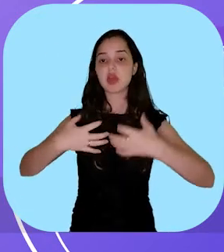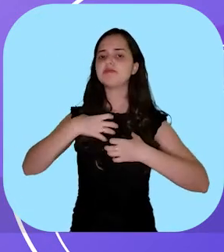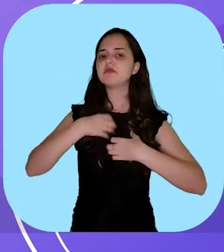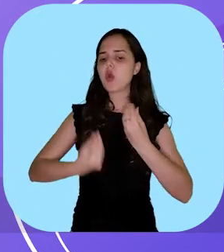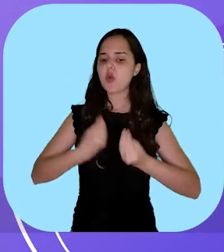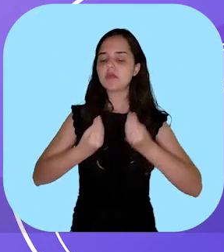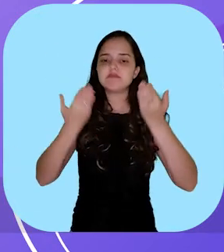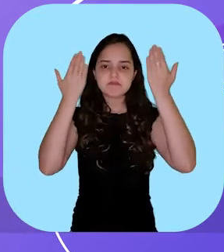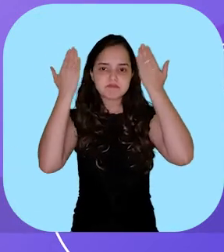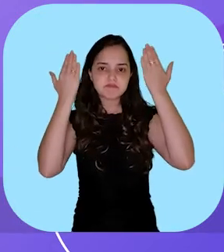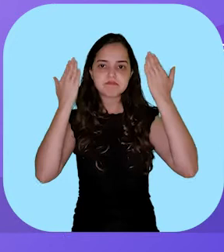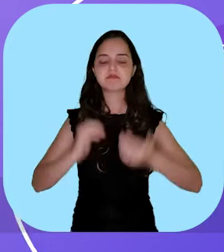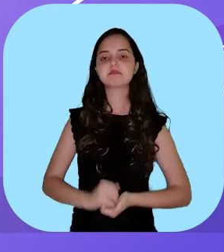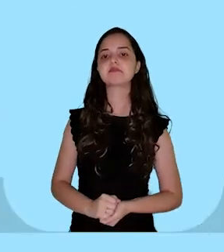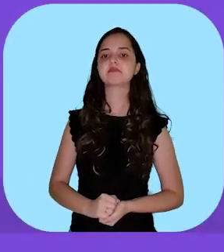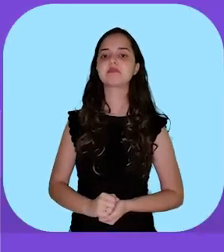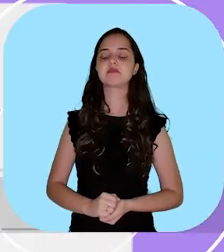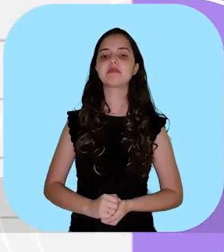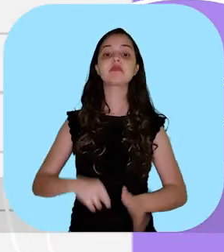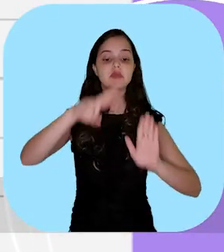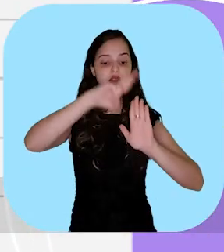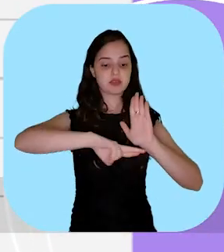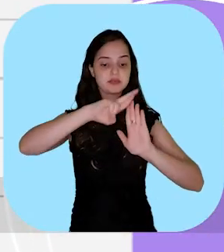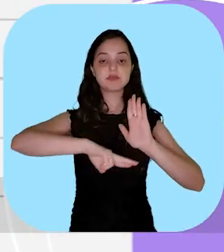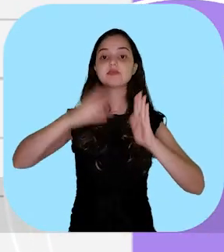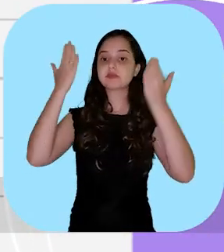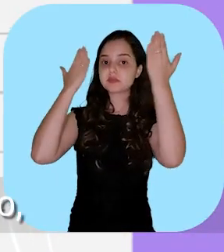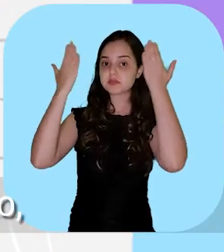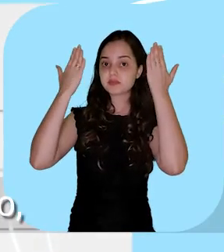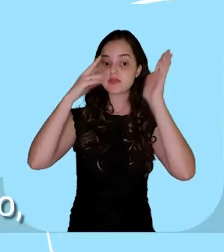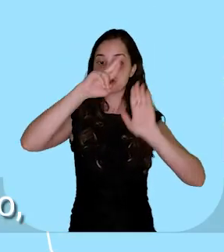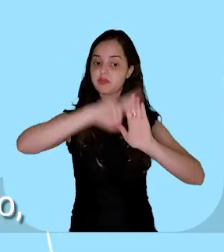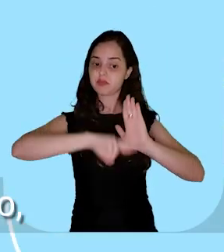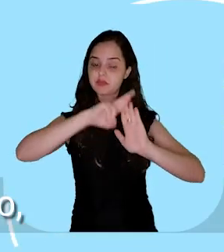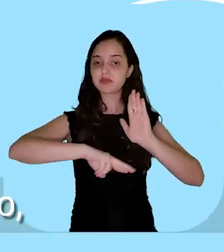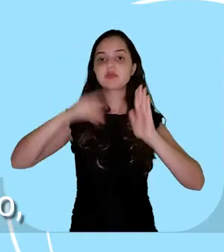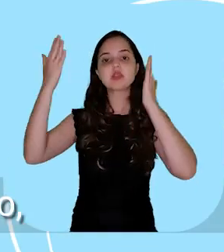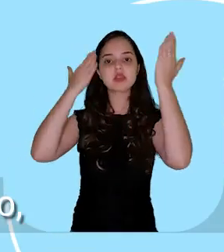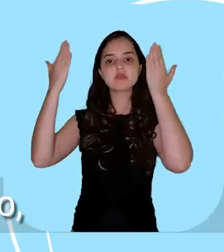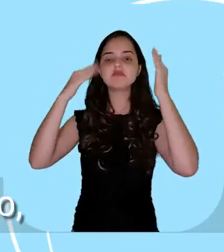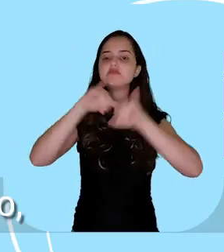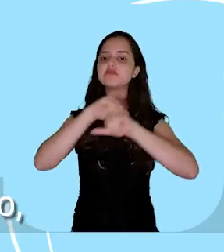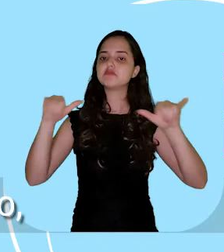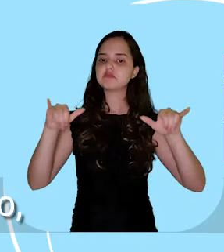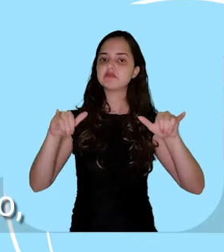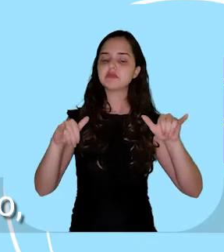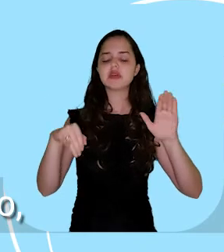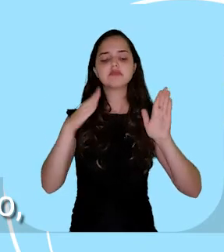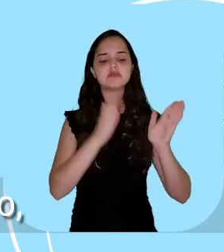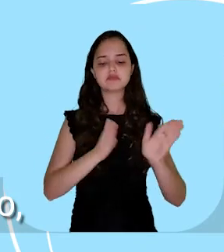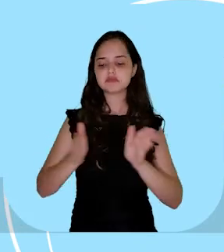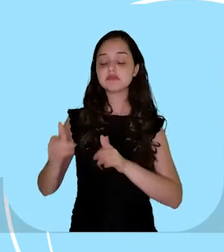das condições psicológicas. Relatório psicológico. O relatório psicológico comunica processos